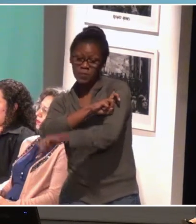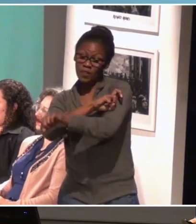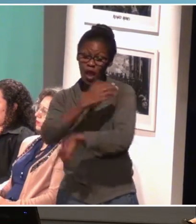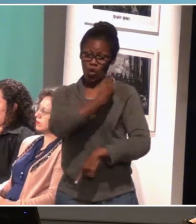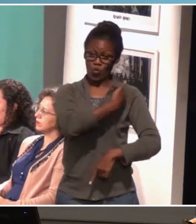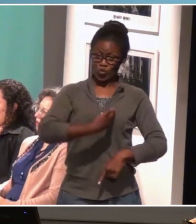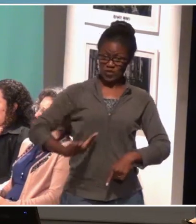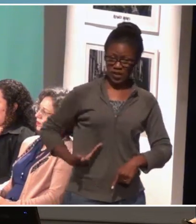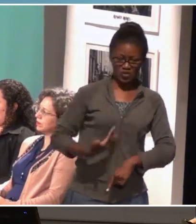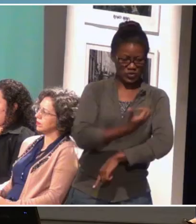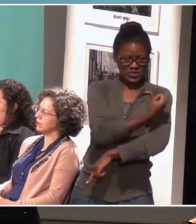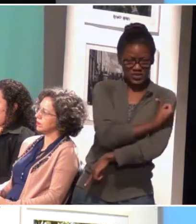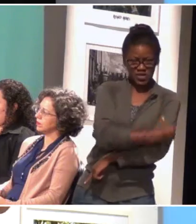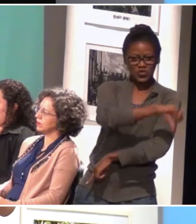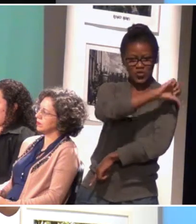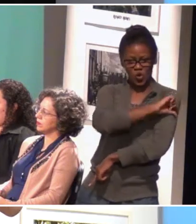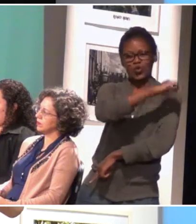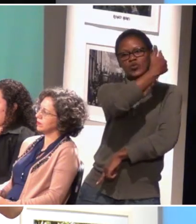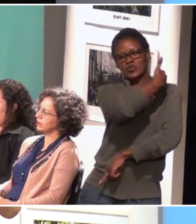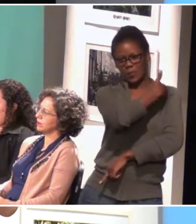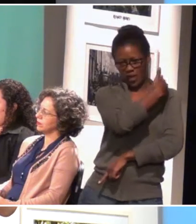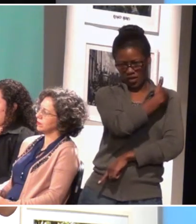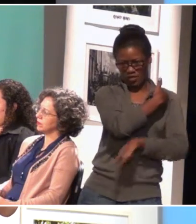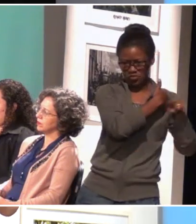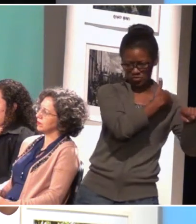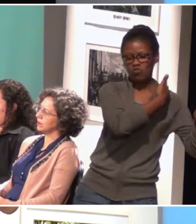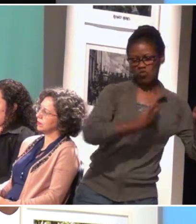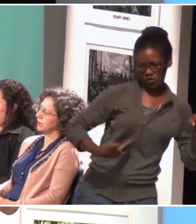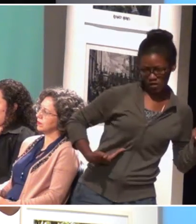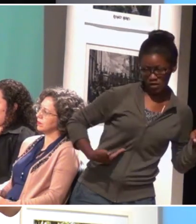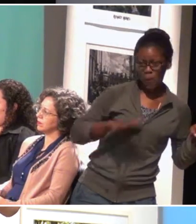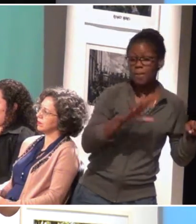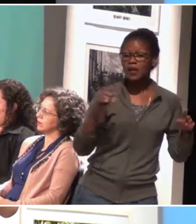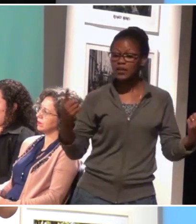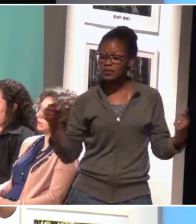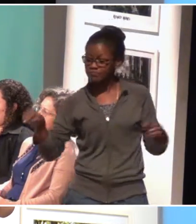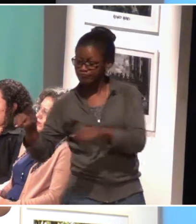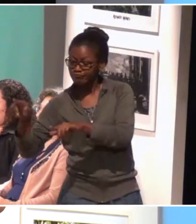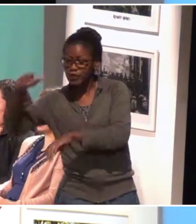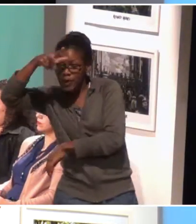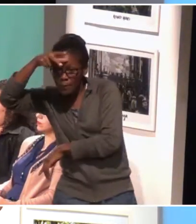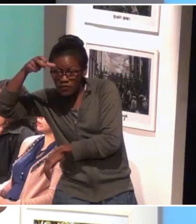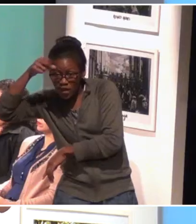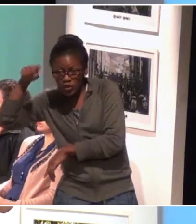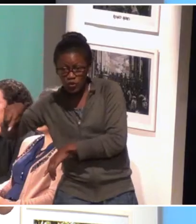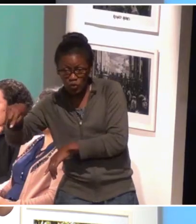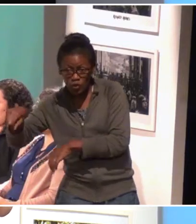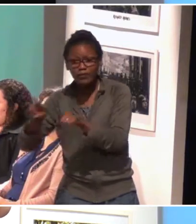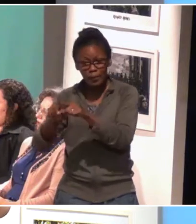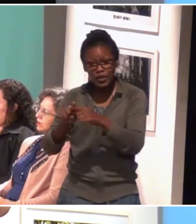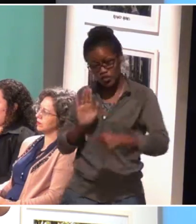com o fundamental 2 e médio. Porém, nós temos, por exemplo, nos municípios, as séries iniciais também ficam na nossa